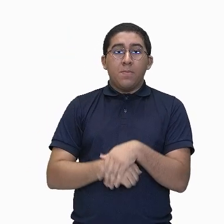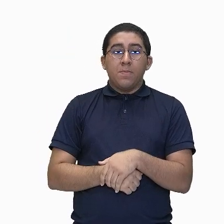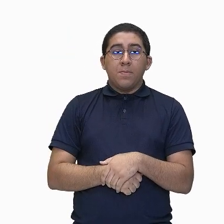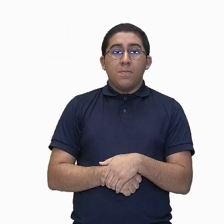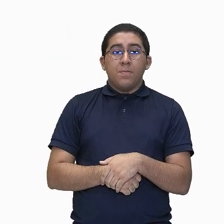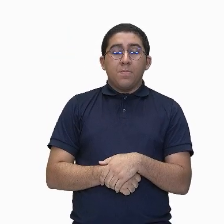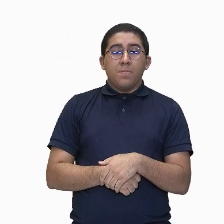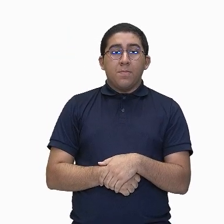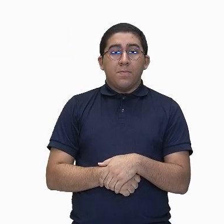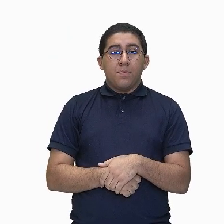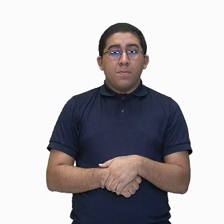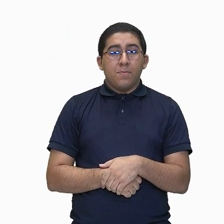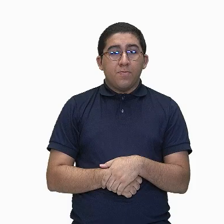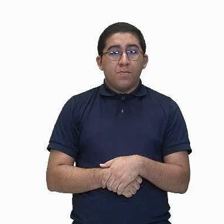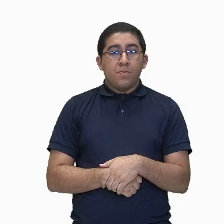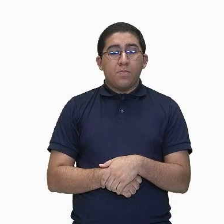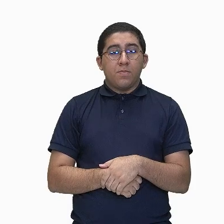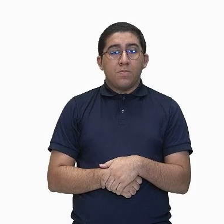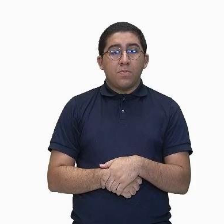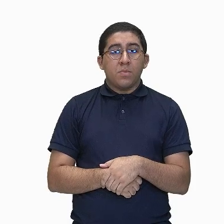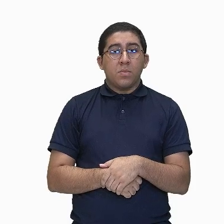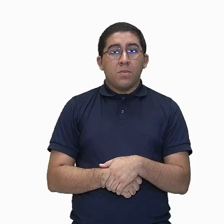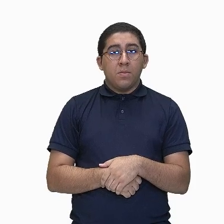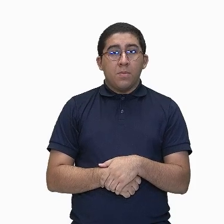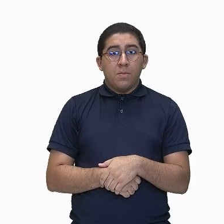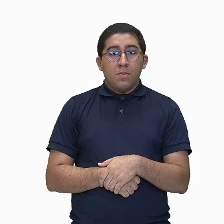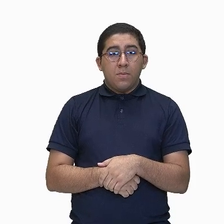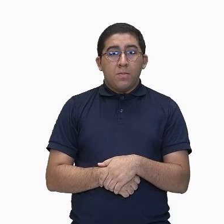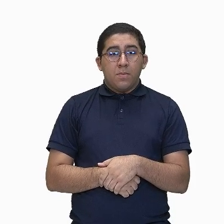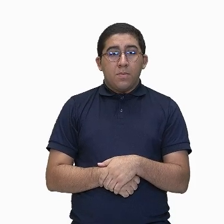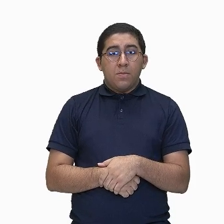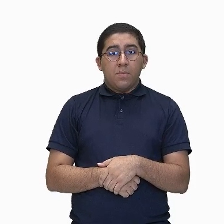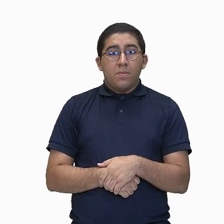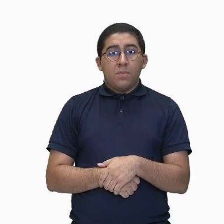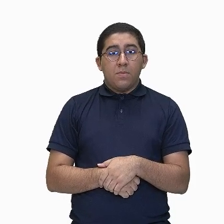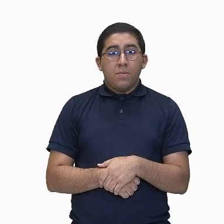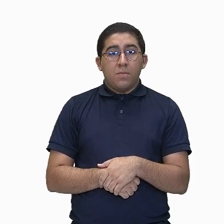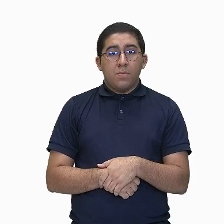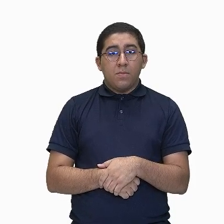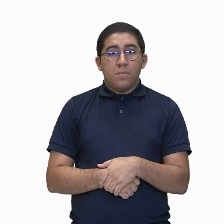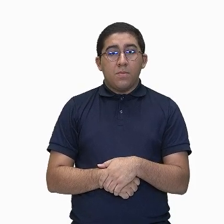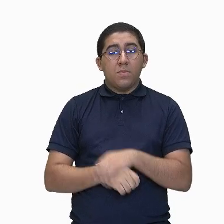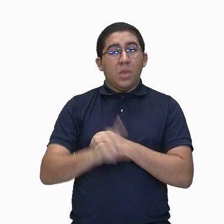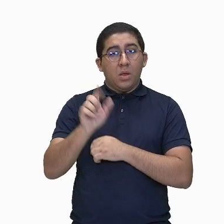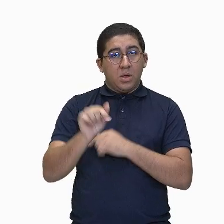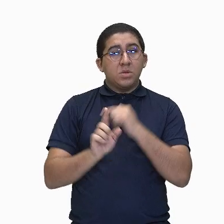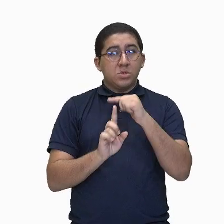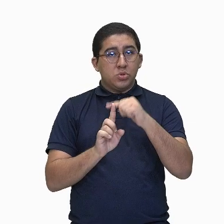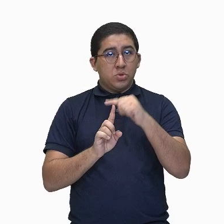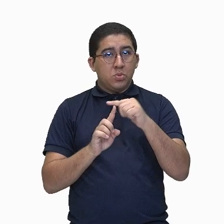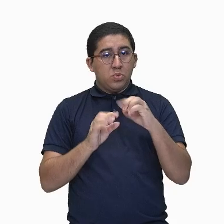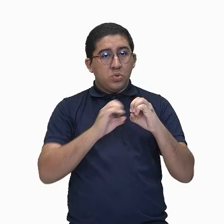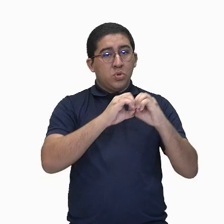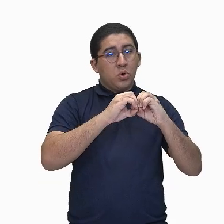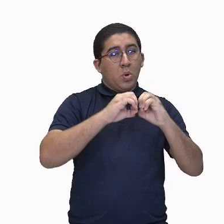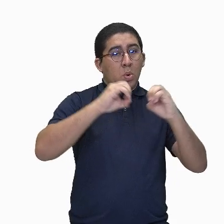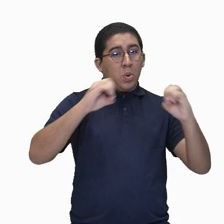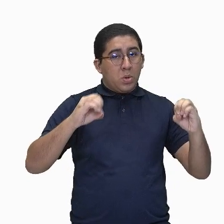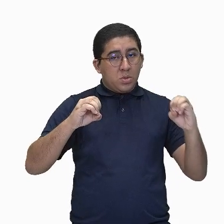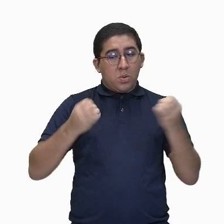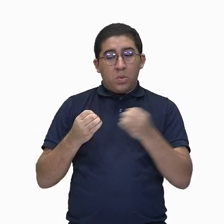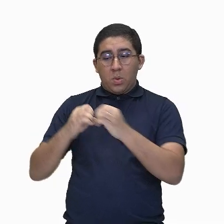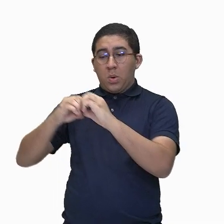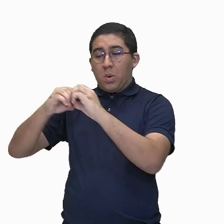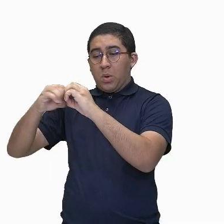Nesse tipo de formação de oração, com a locução conjuntiva, não só, mas também vai